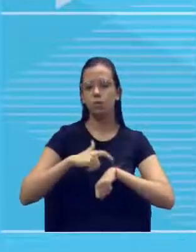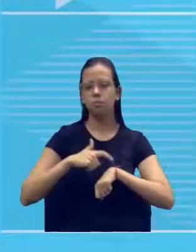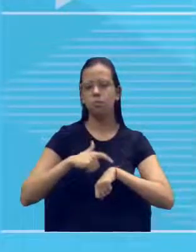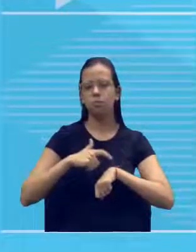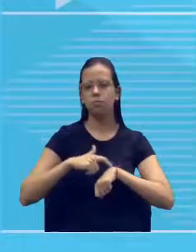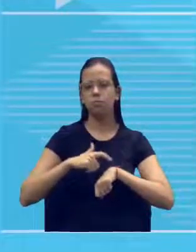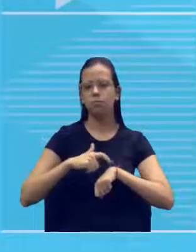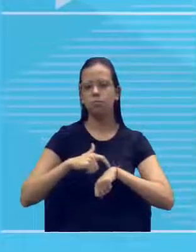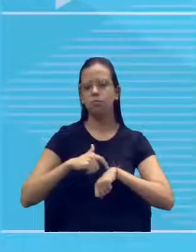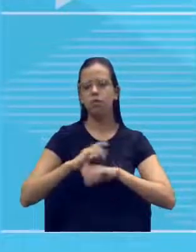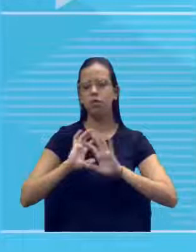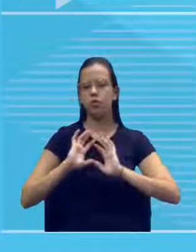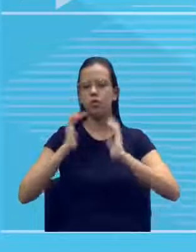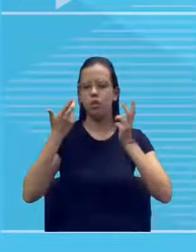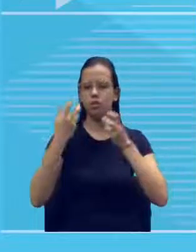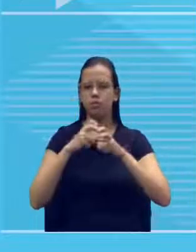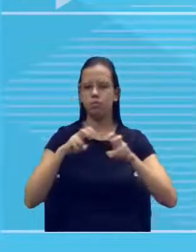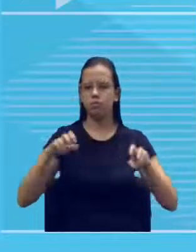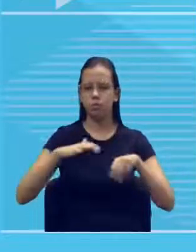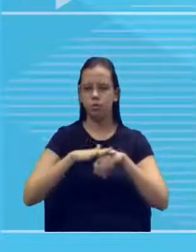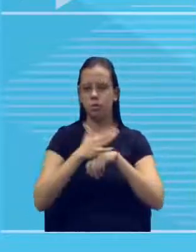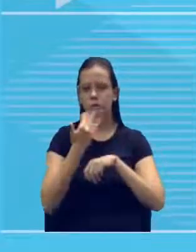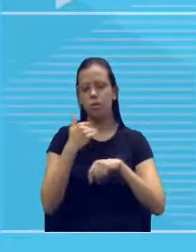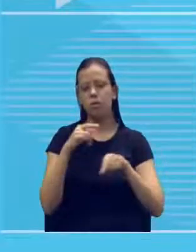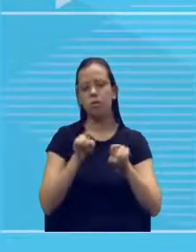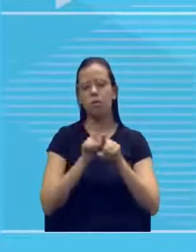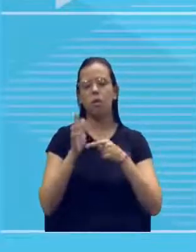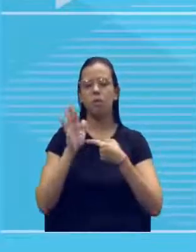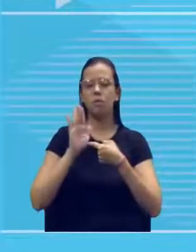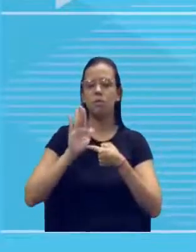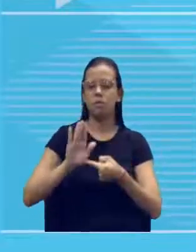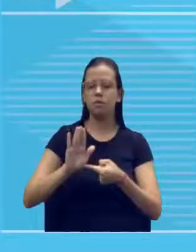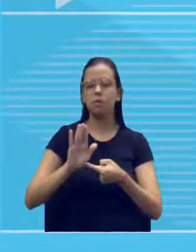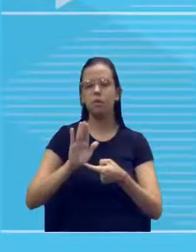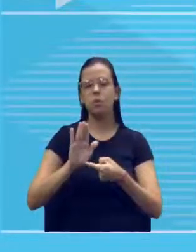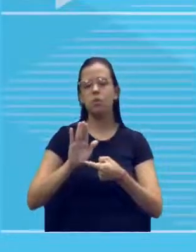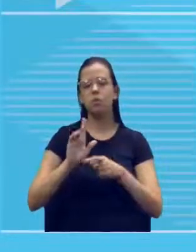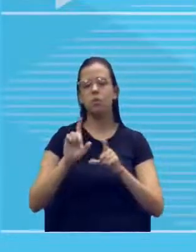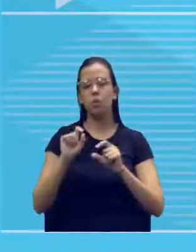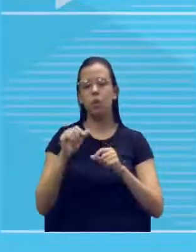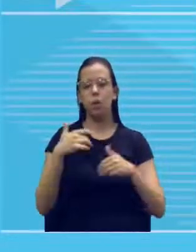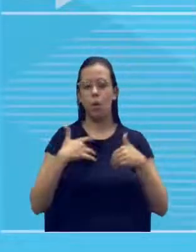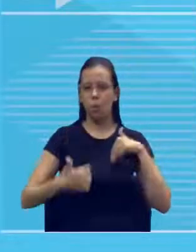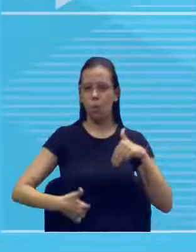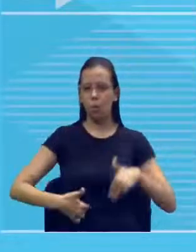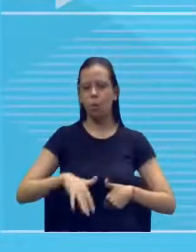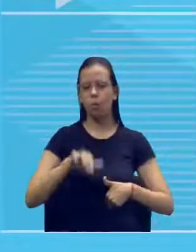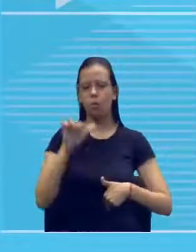grandes banquetes, né, em grandes apresentações, em que o corpo da mulher